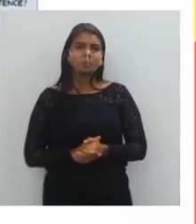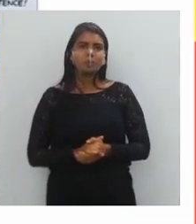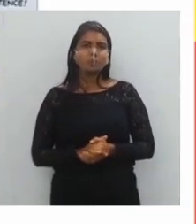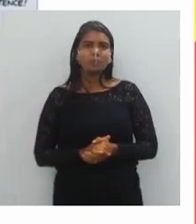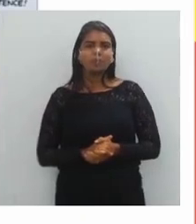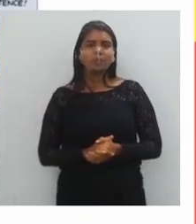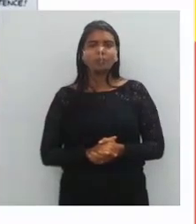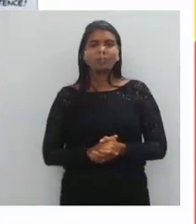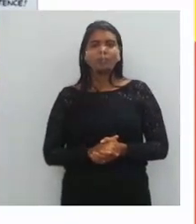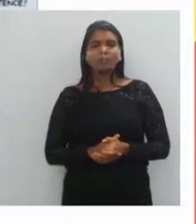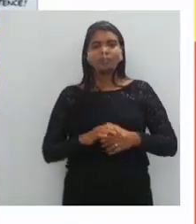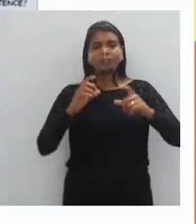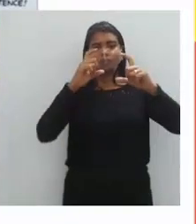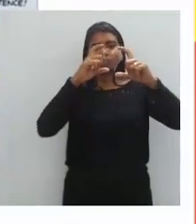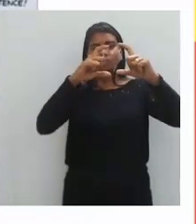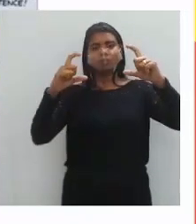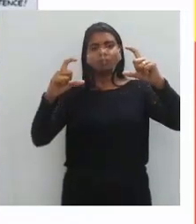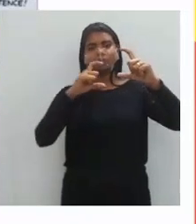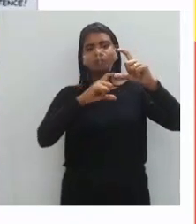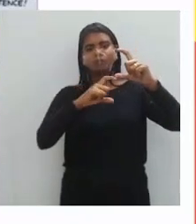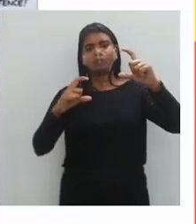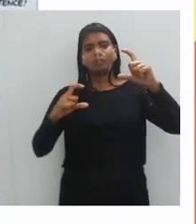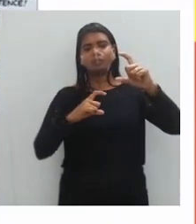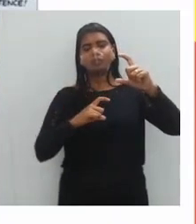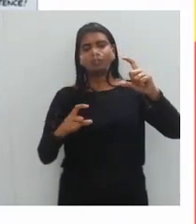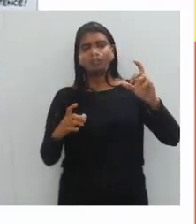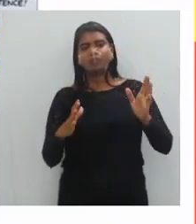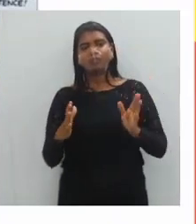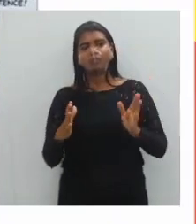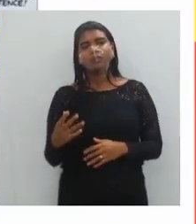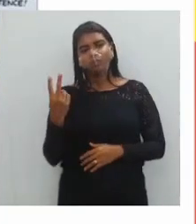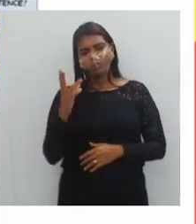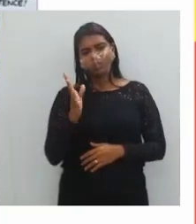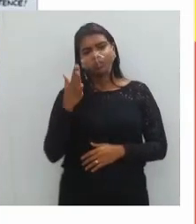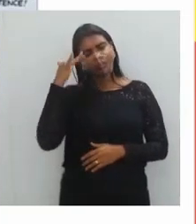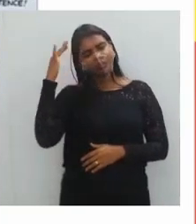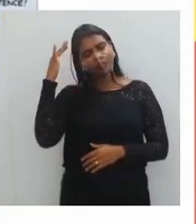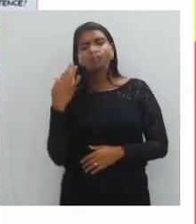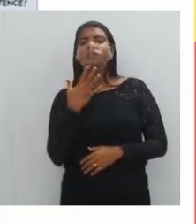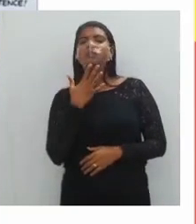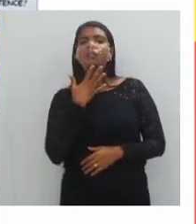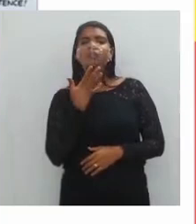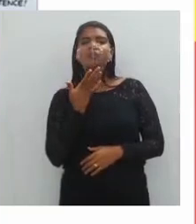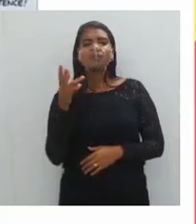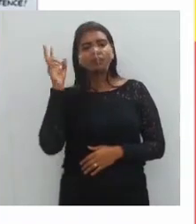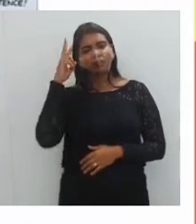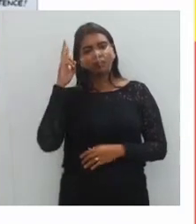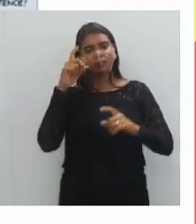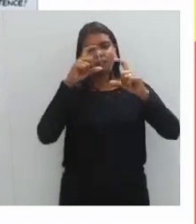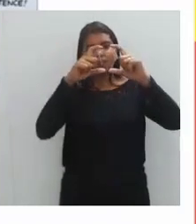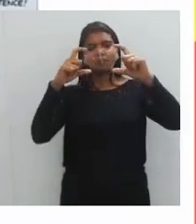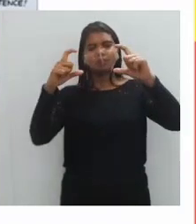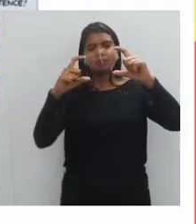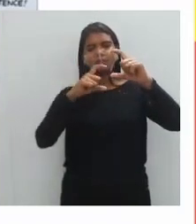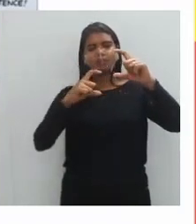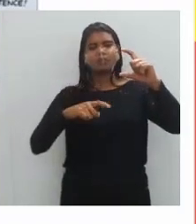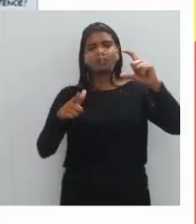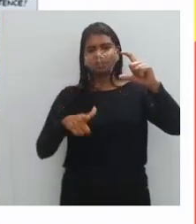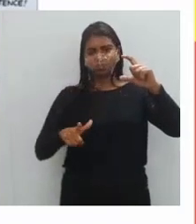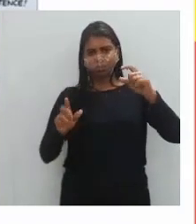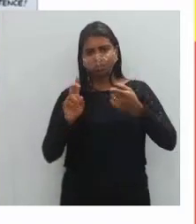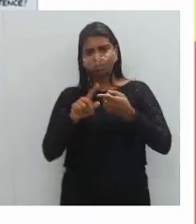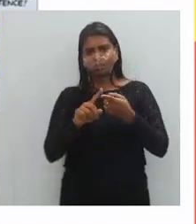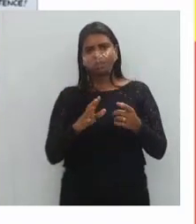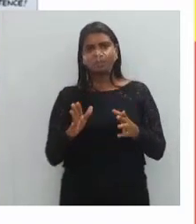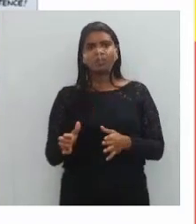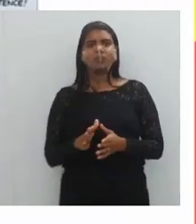aí dois personagens bem emblemáticos quando nós falamos em histórias em quadrinhos. Temos muitos outros, tá